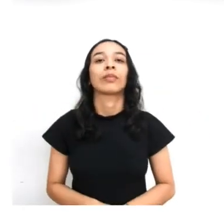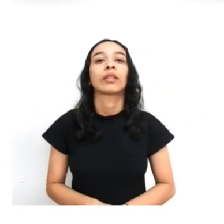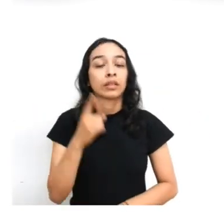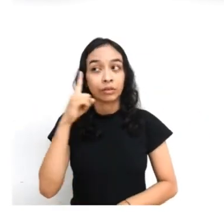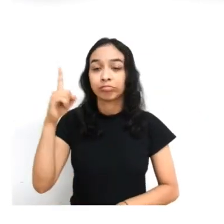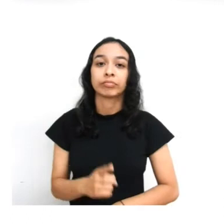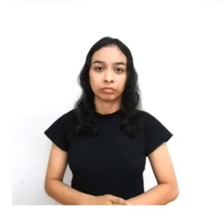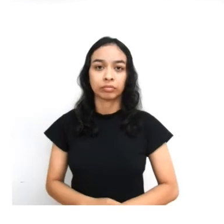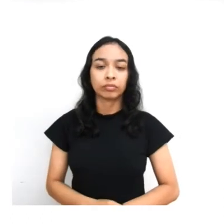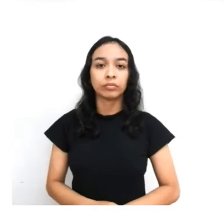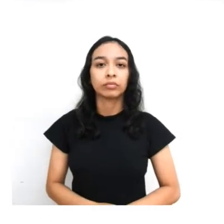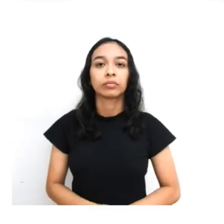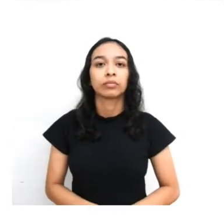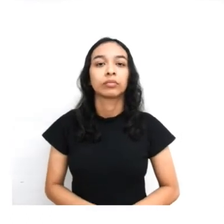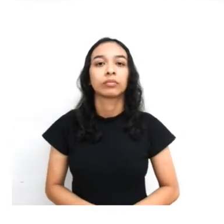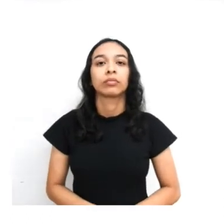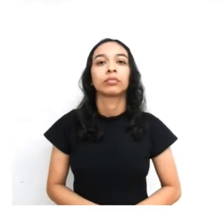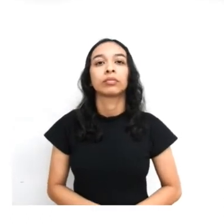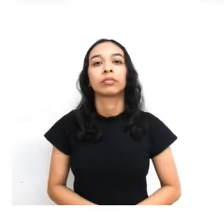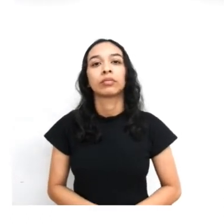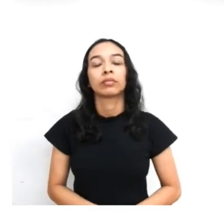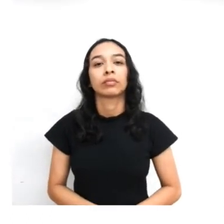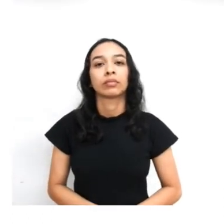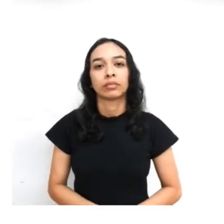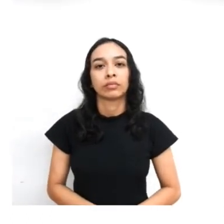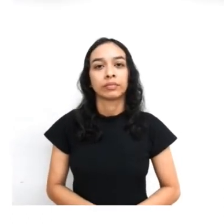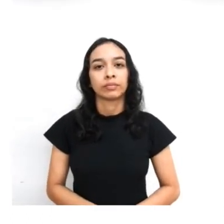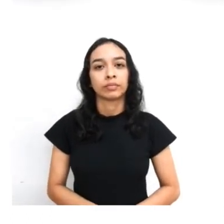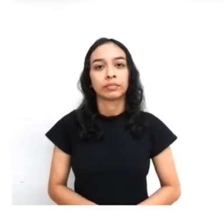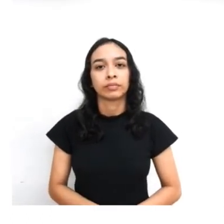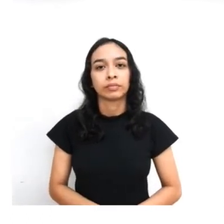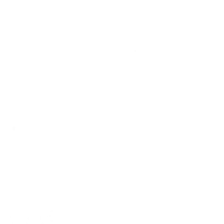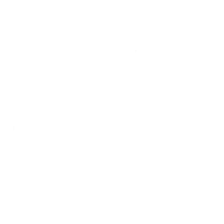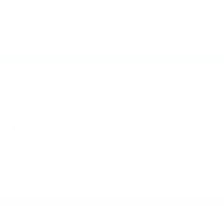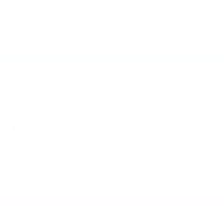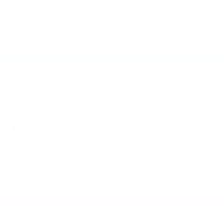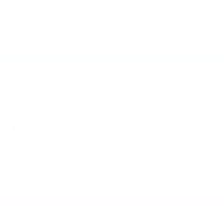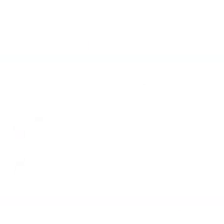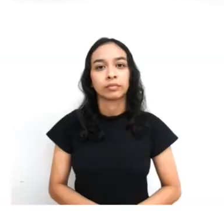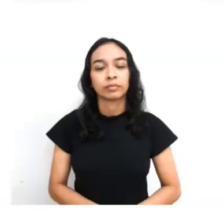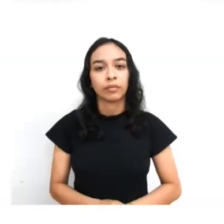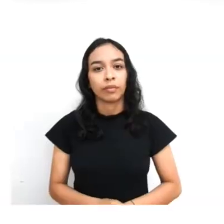não está em casa e o céu está bonito.